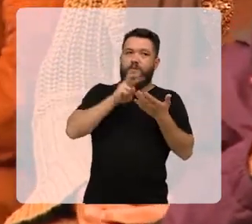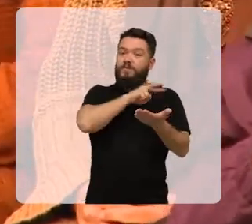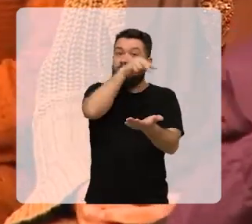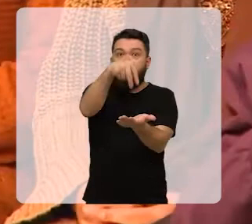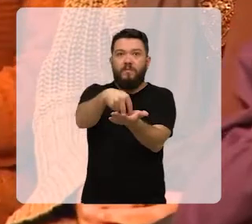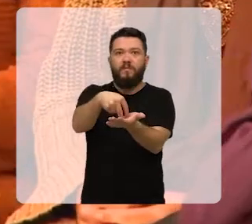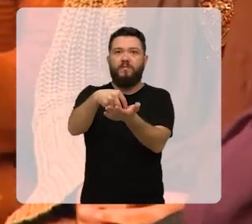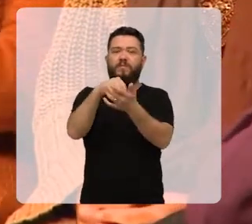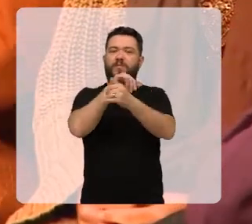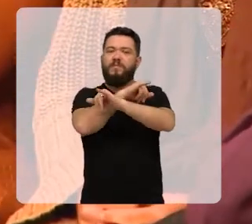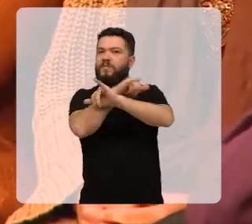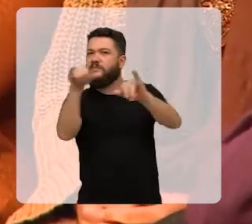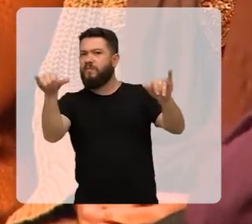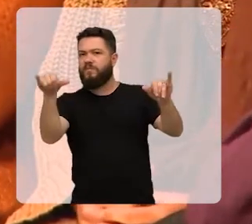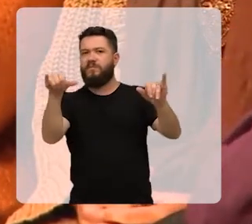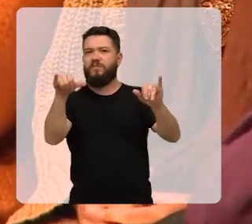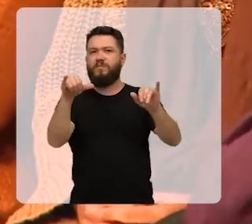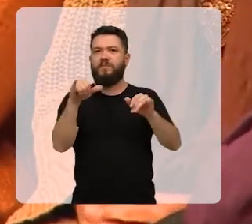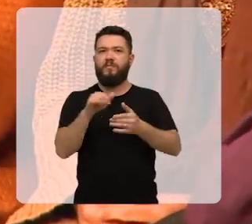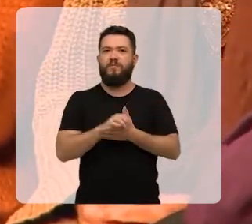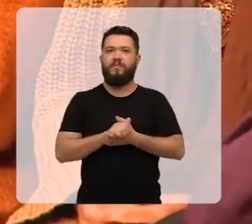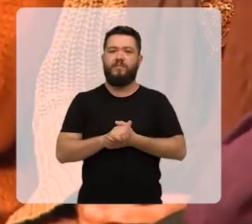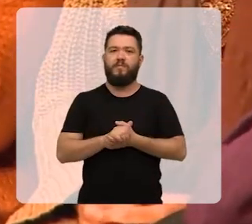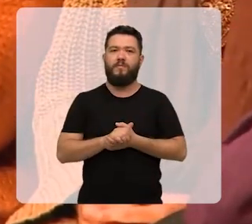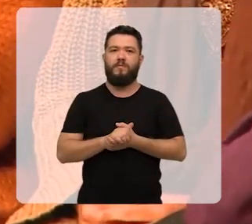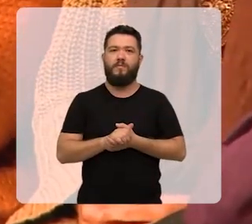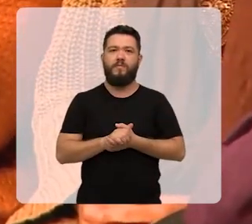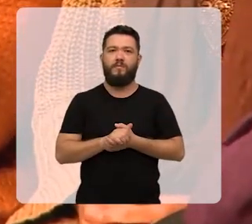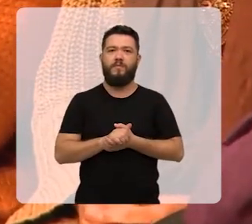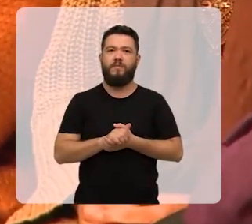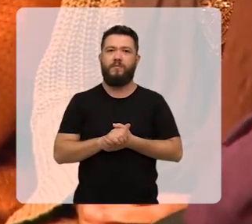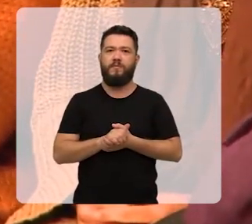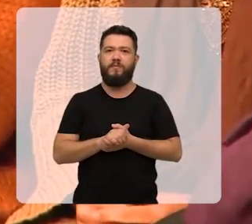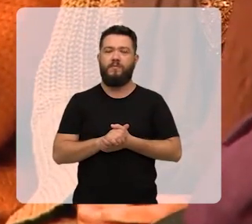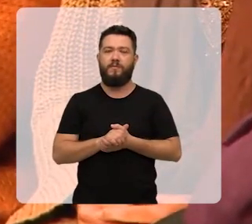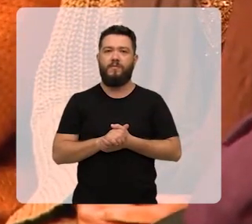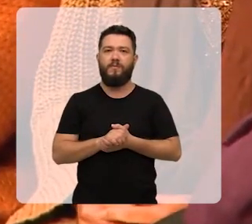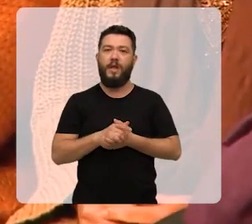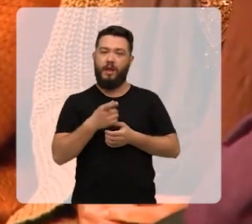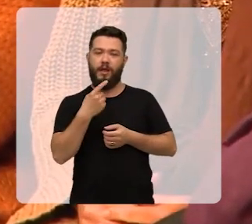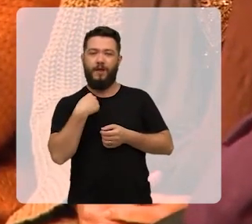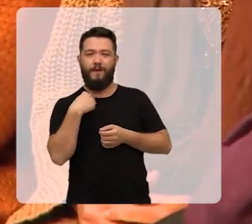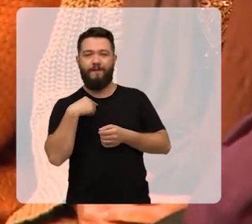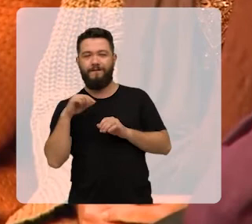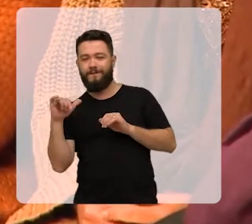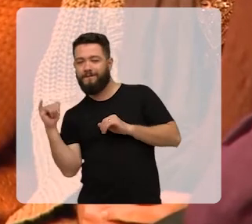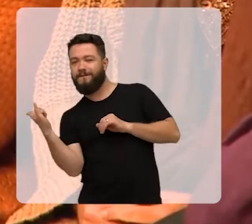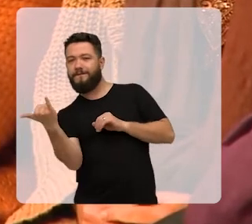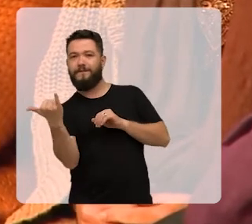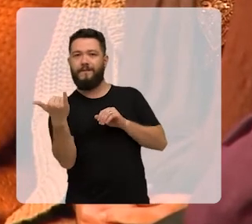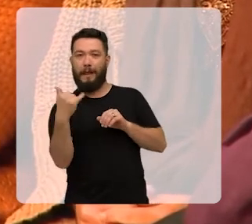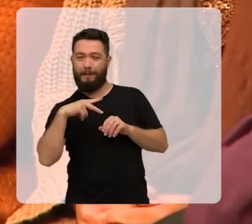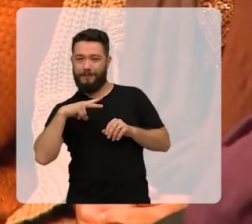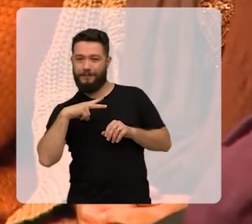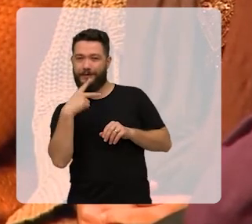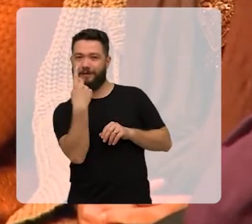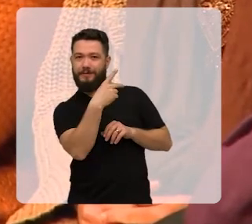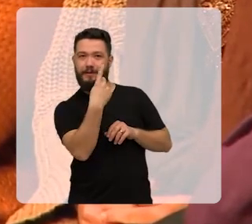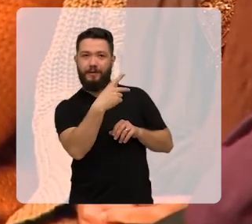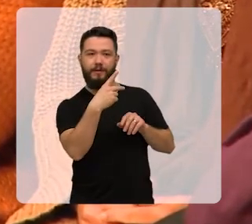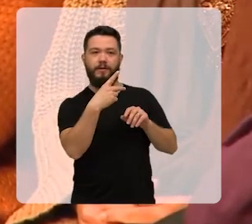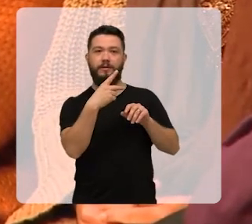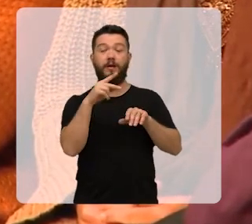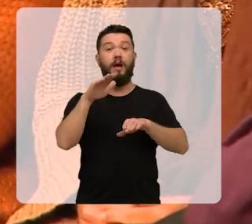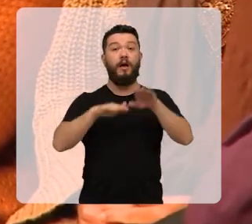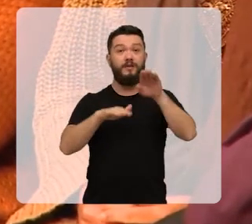eu estou delatando mas ela da privacidade do nosso quarto